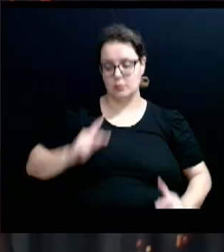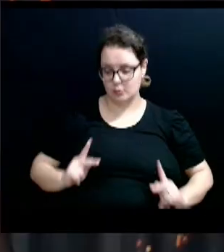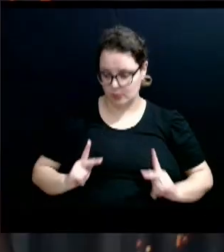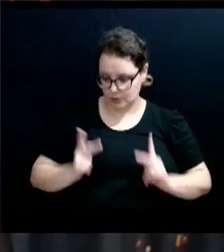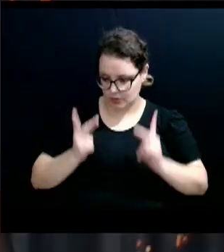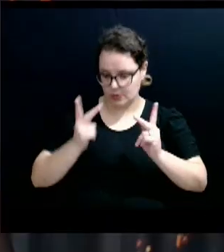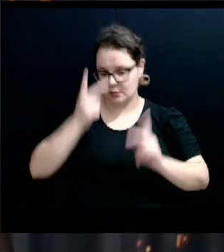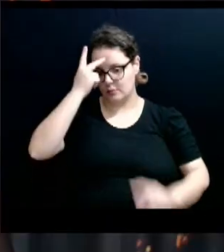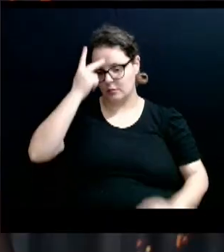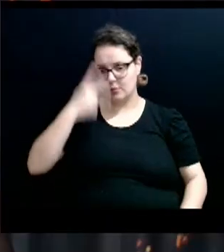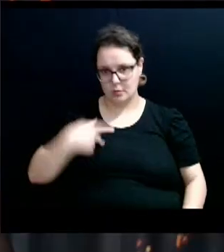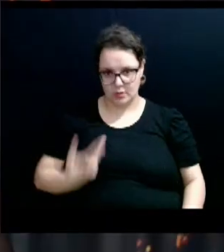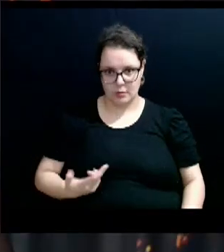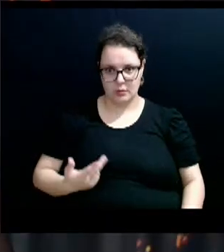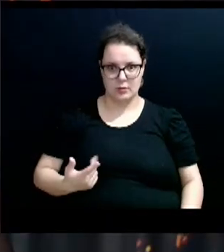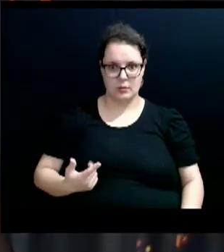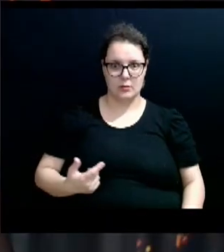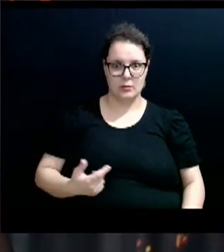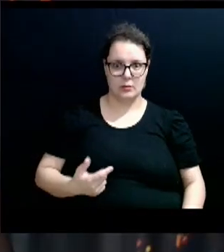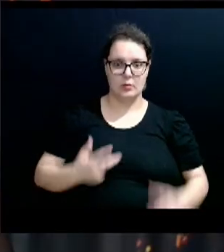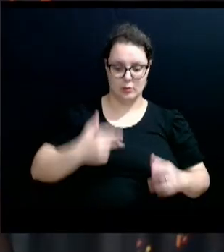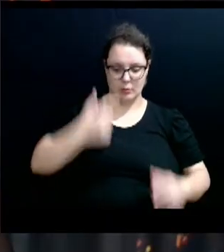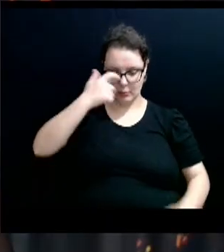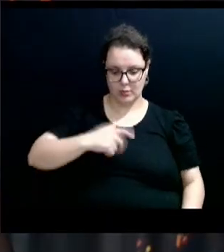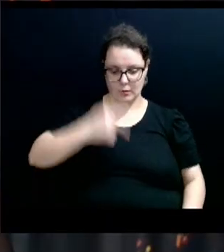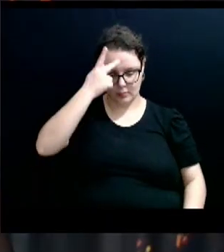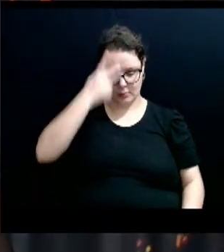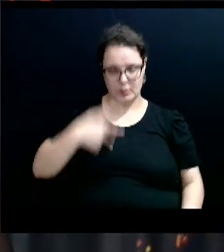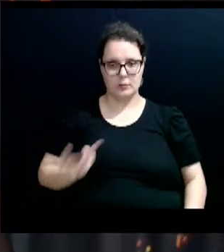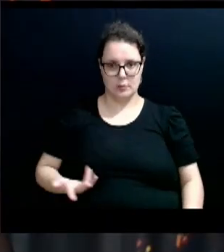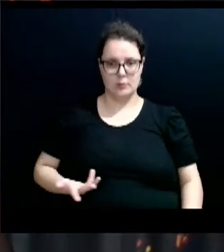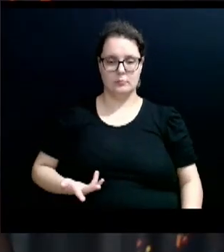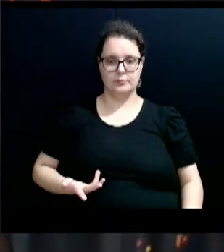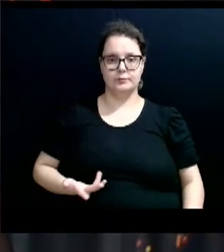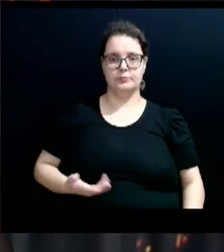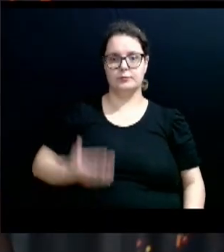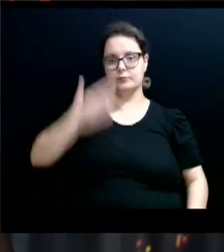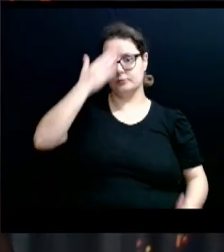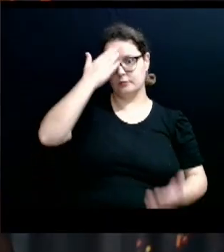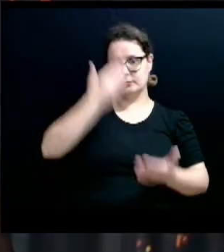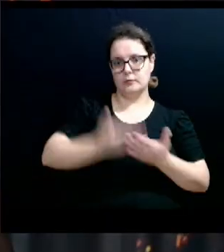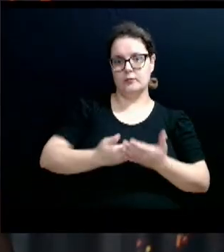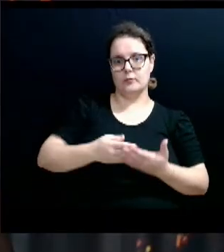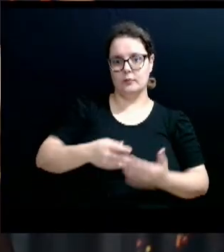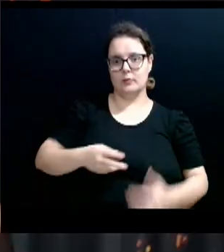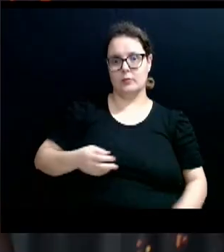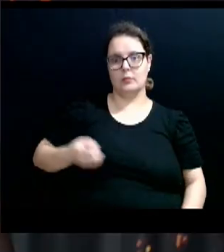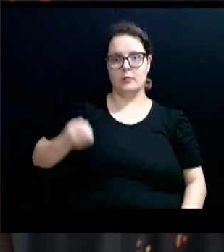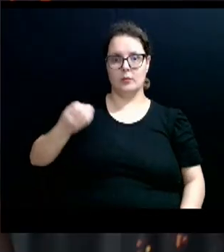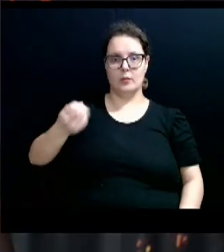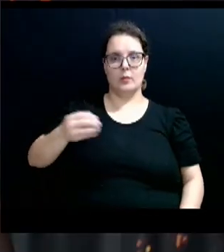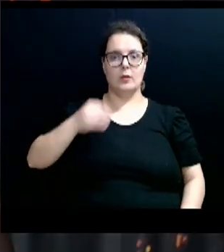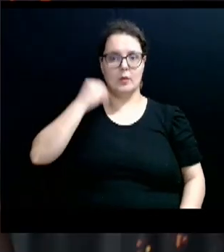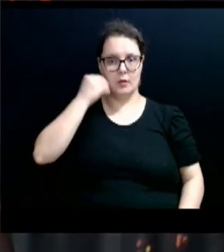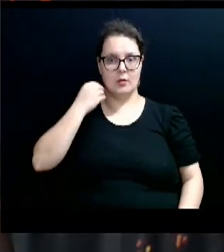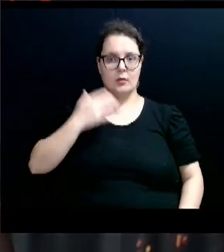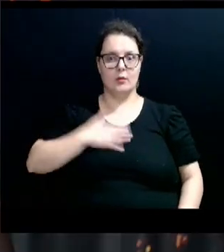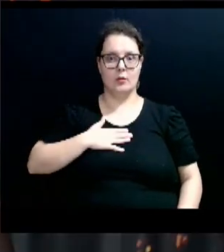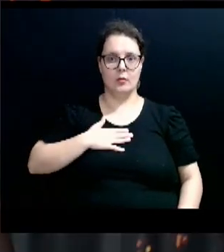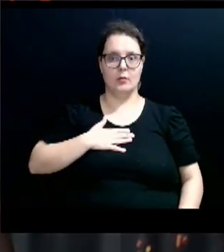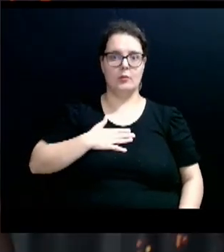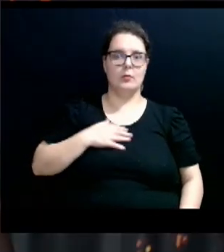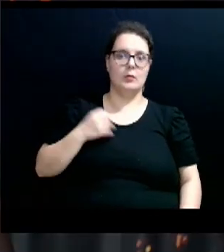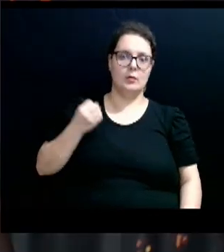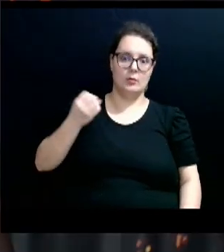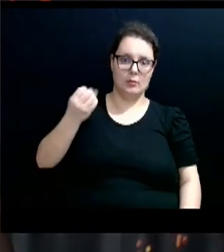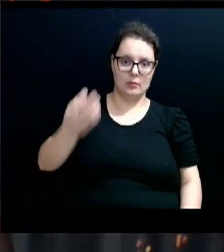primeira pessoa. Uau, então eu acho que eu acredito muito que essa jornada aqui eu vou fazer, o meu instrumento vai ser a viagem, né?